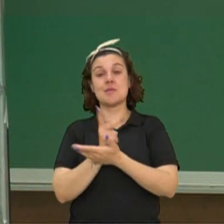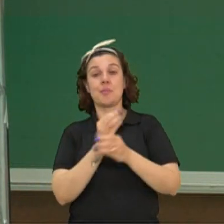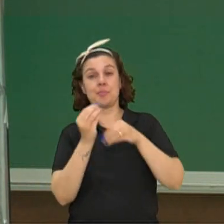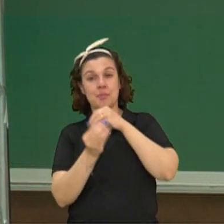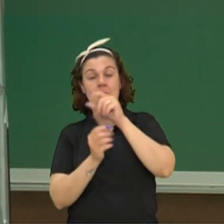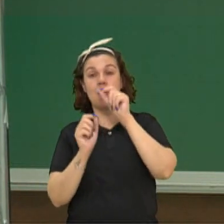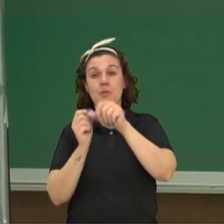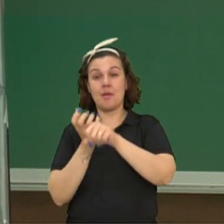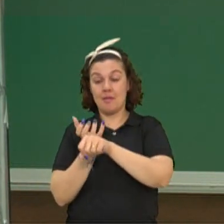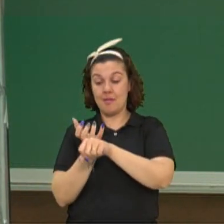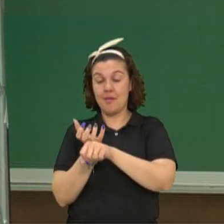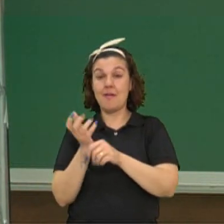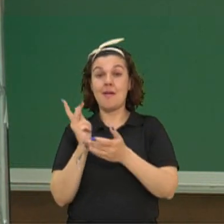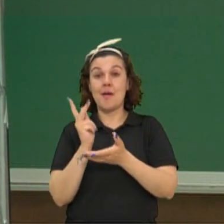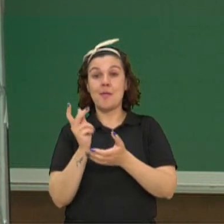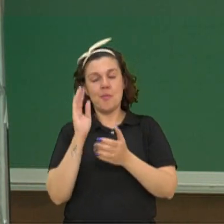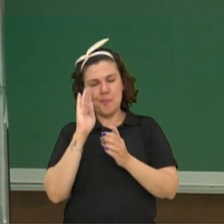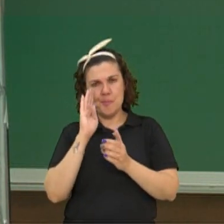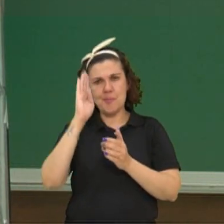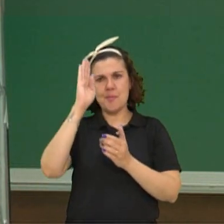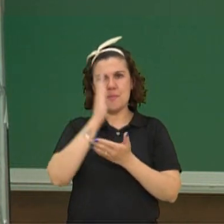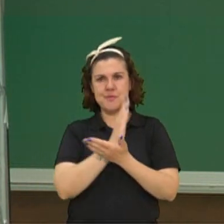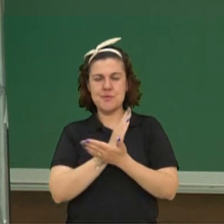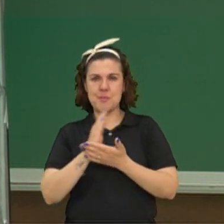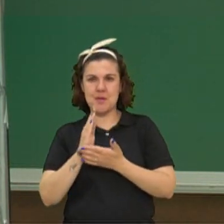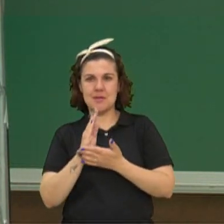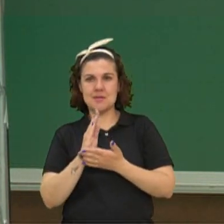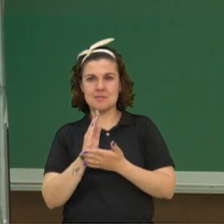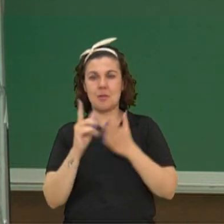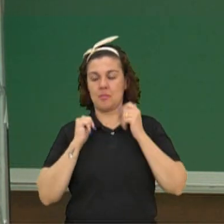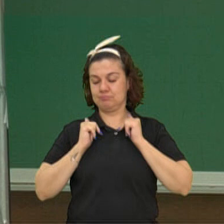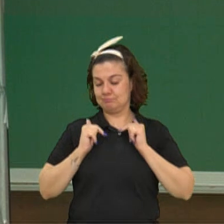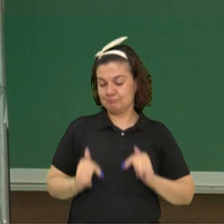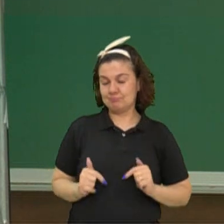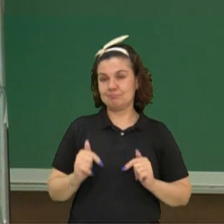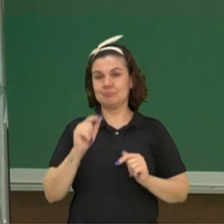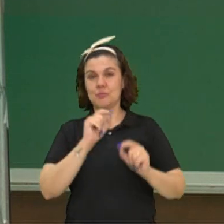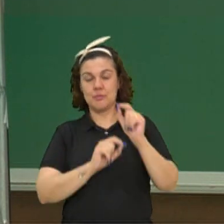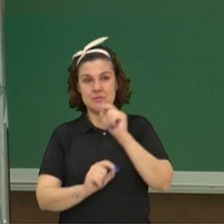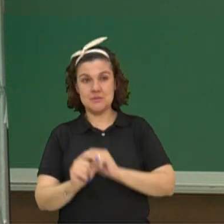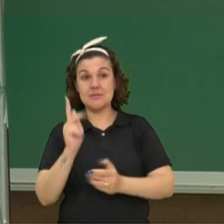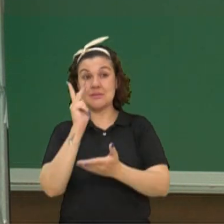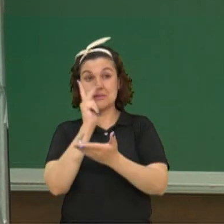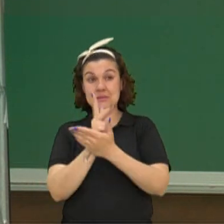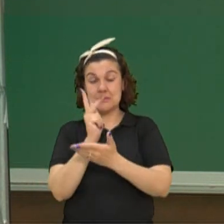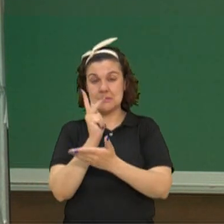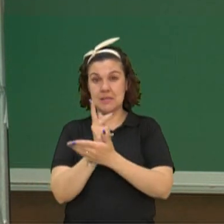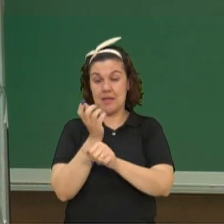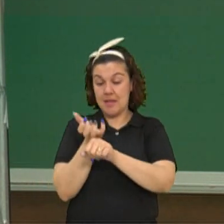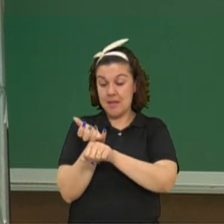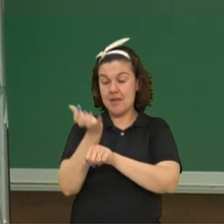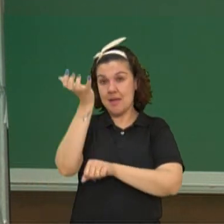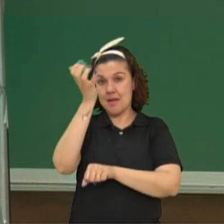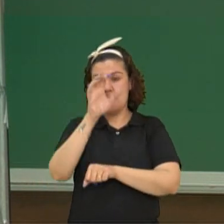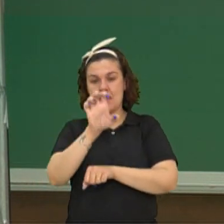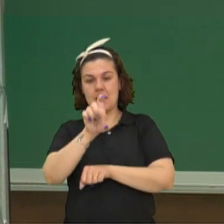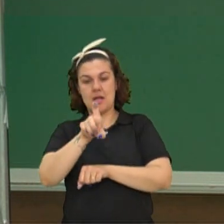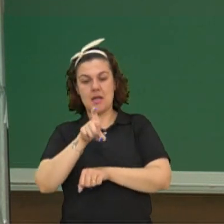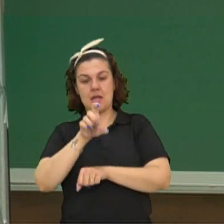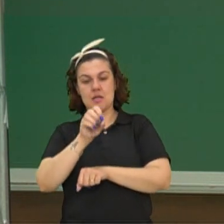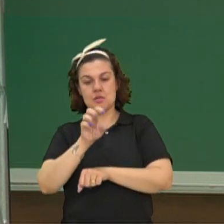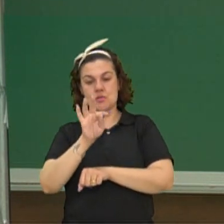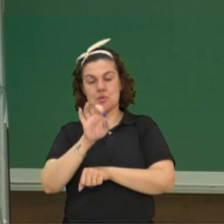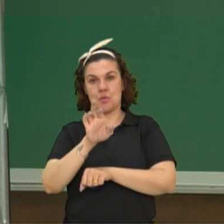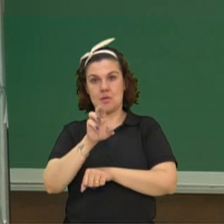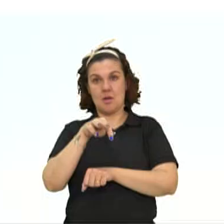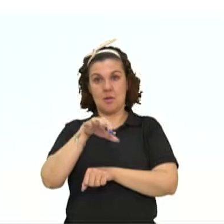a base para a gente conhecer o valor da entalpia de neutralização, que é sempre um processo exotérmico,